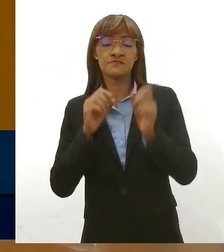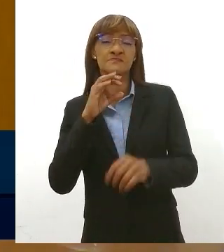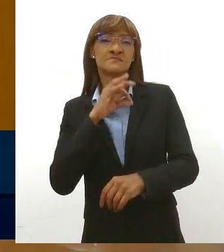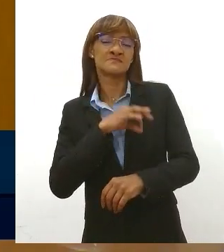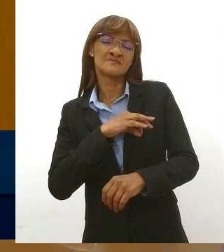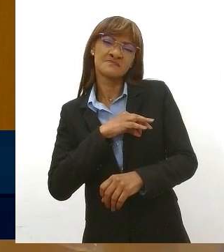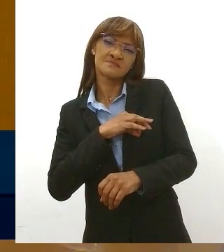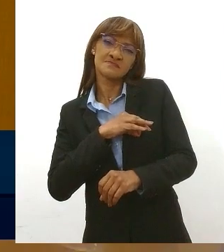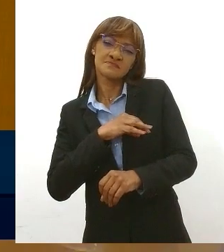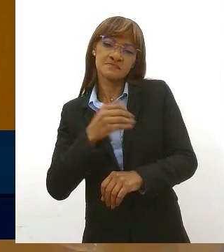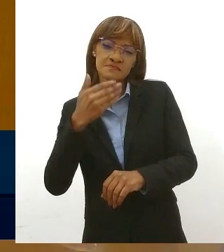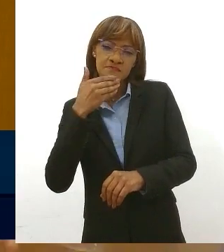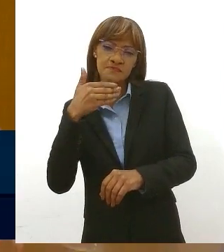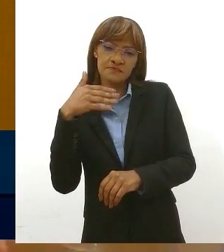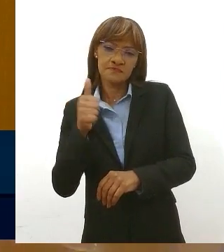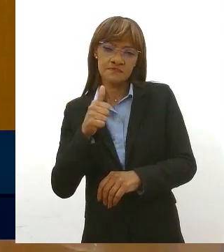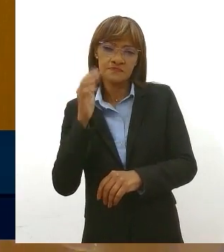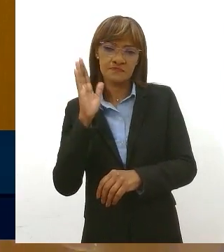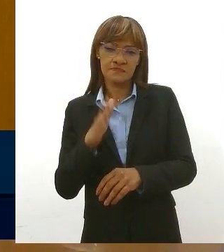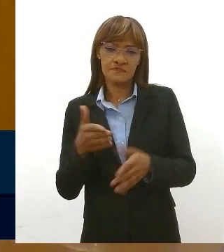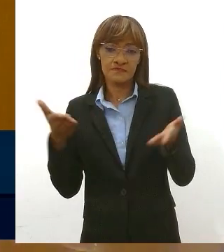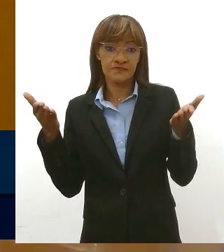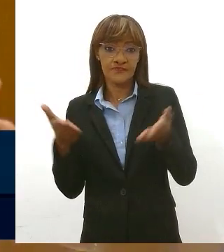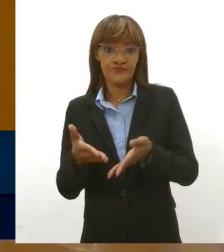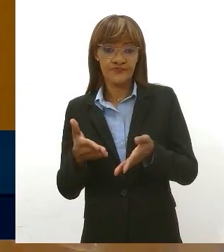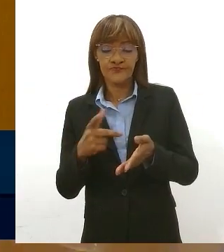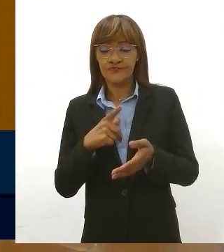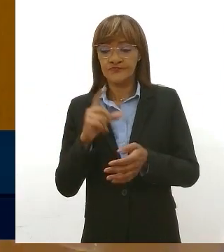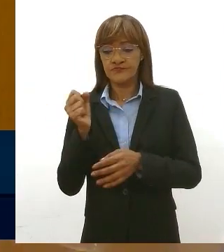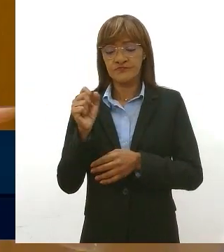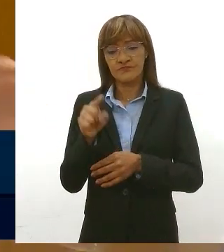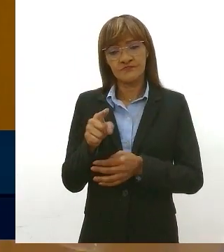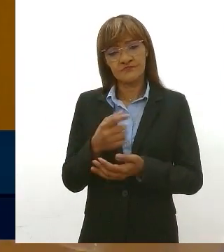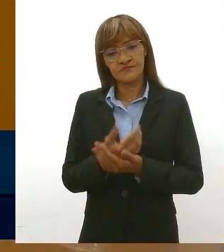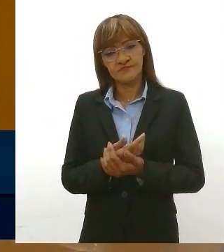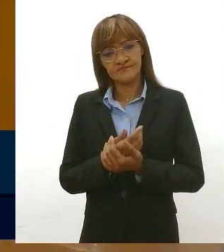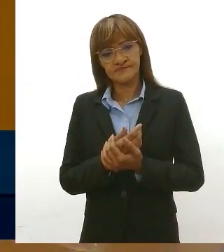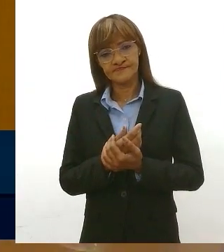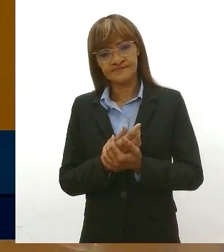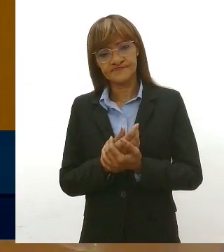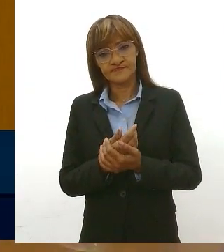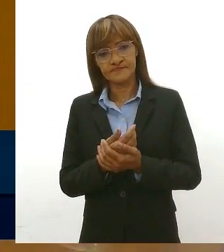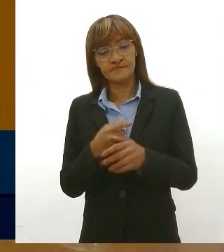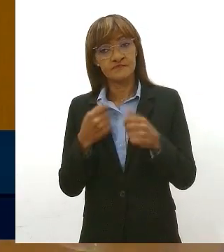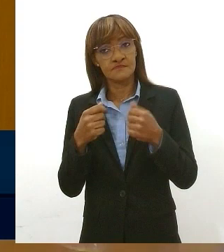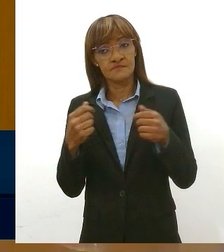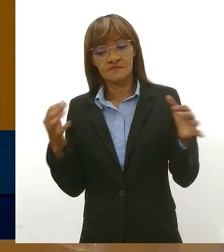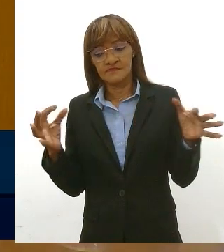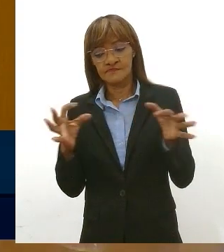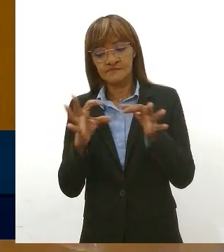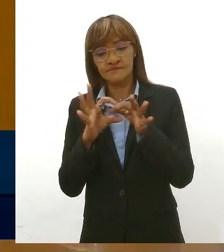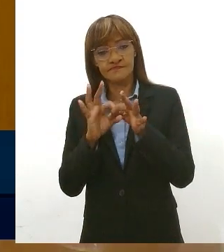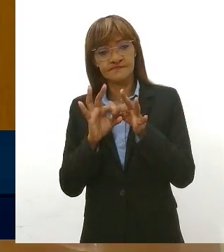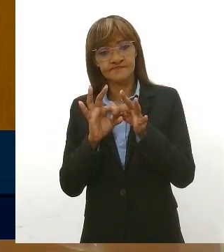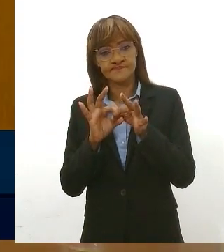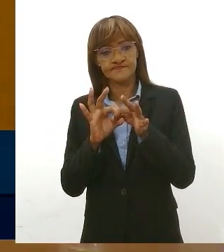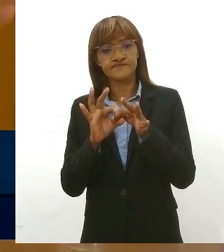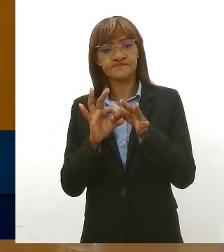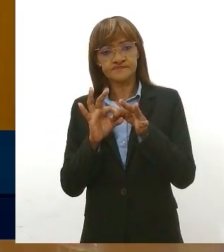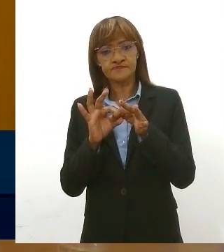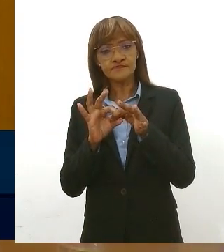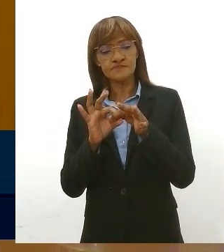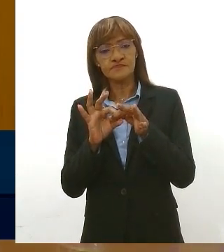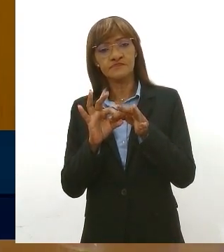temos hoje em Sergipe. E o que a gente espera é uma união de forças. Eu acho que essa pauta, deputada Carminha, não pode ser de oposição